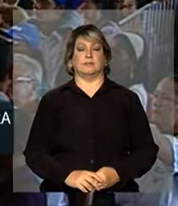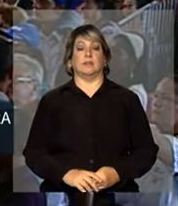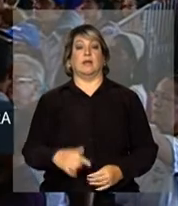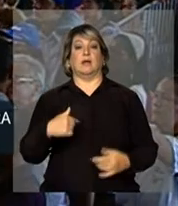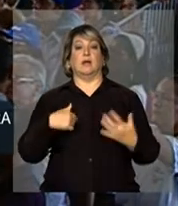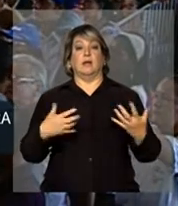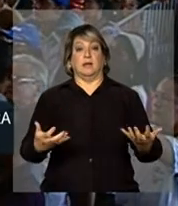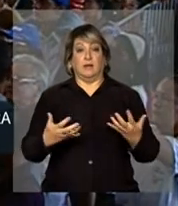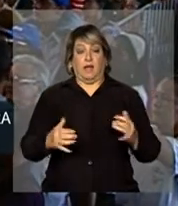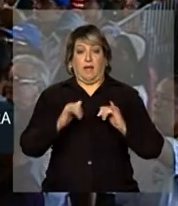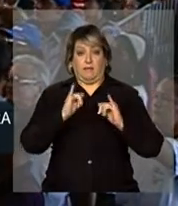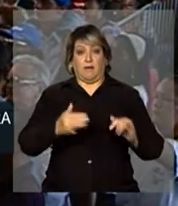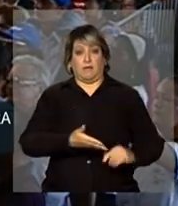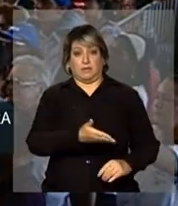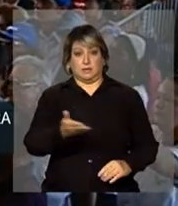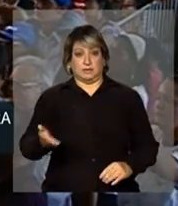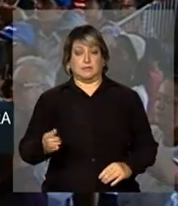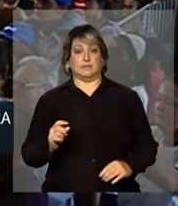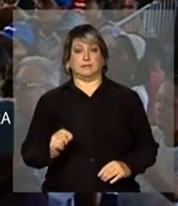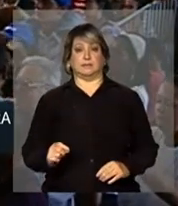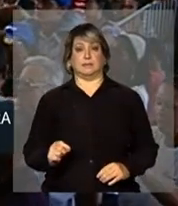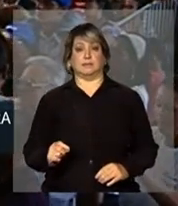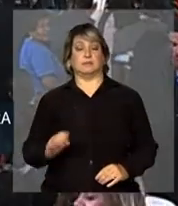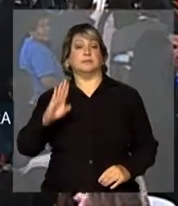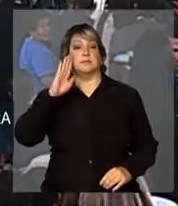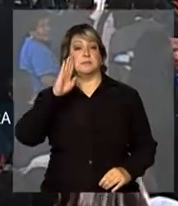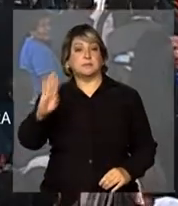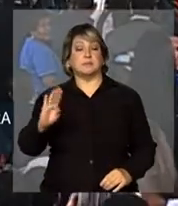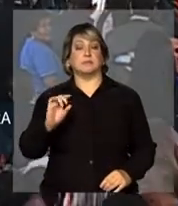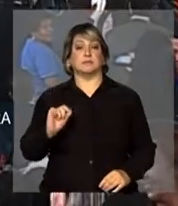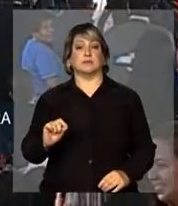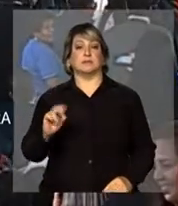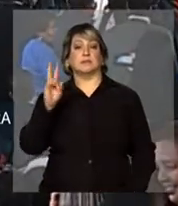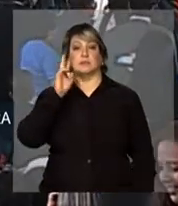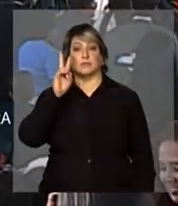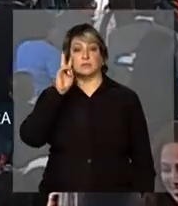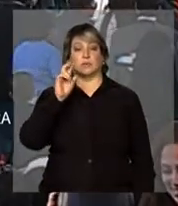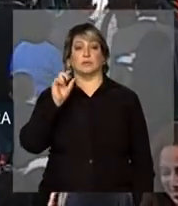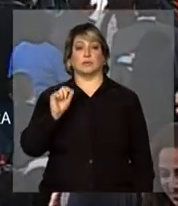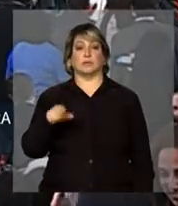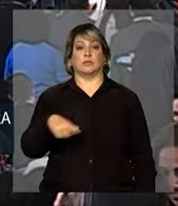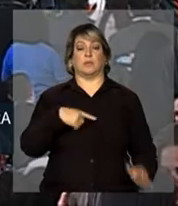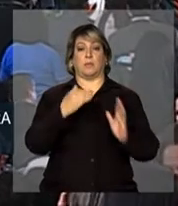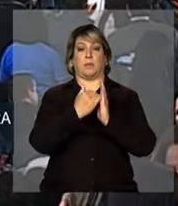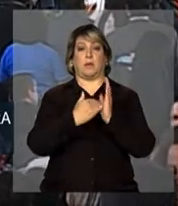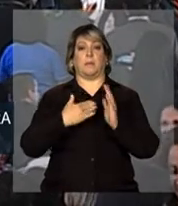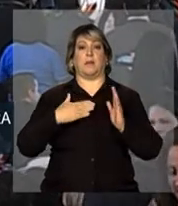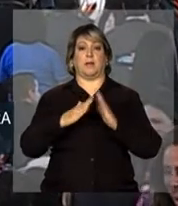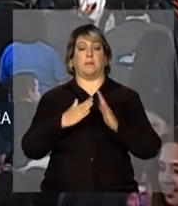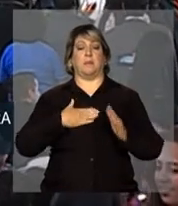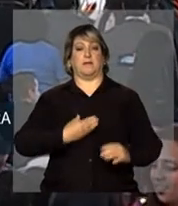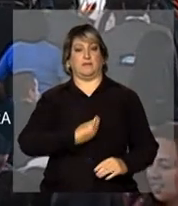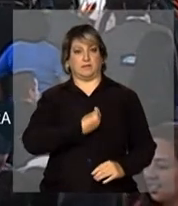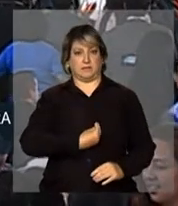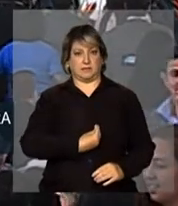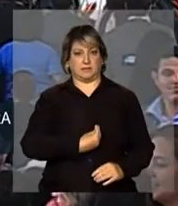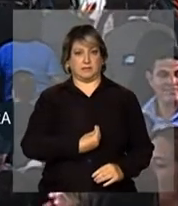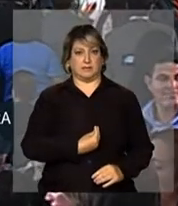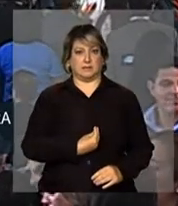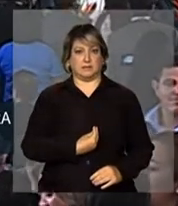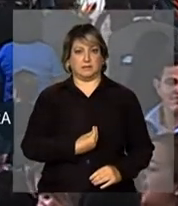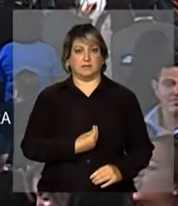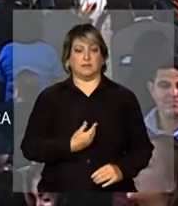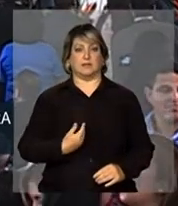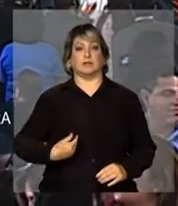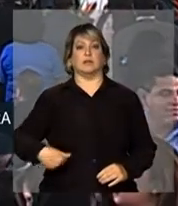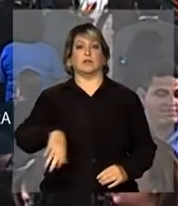Eu queria falar para vocês, principalmente sobre o programa Minha Casa Minha Vida.